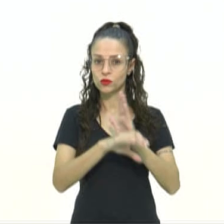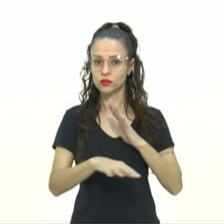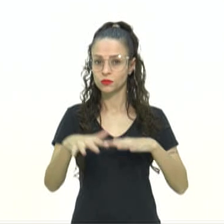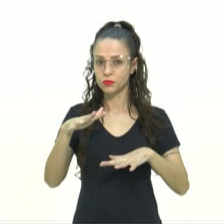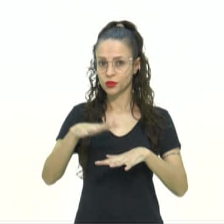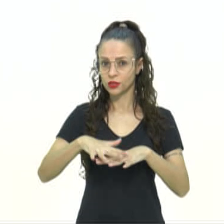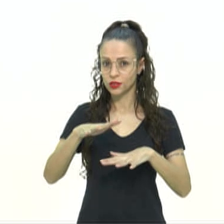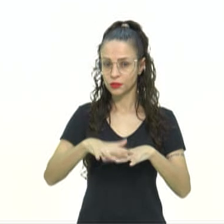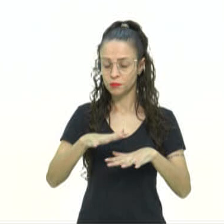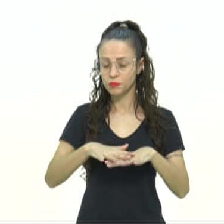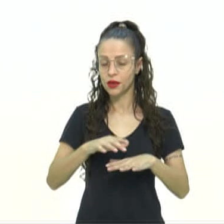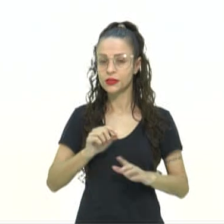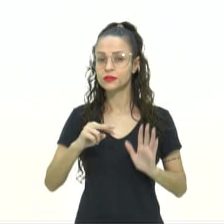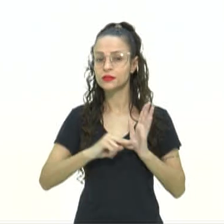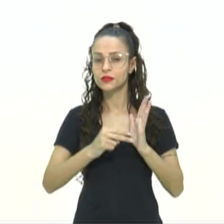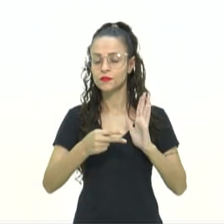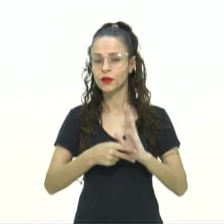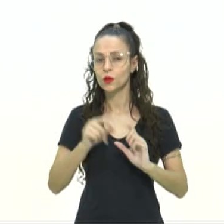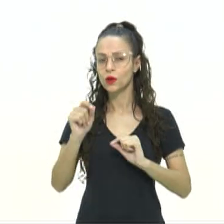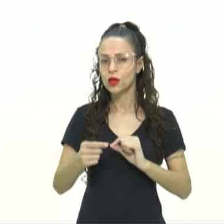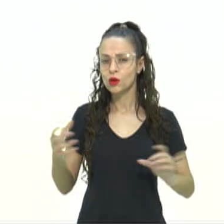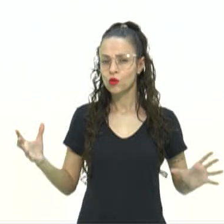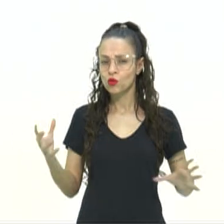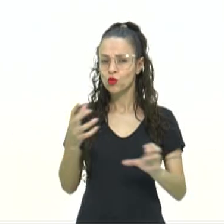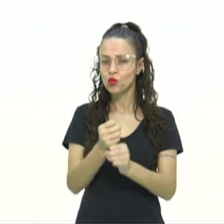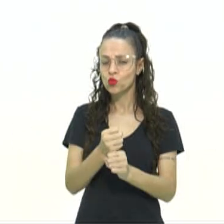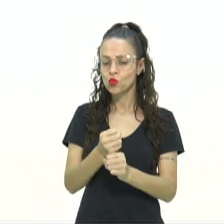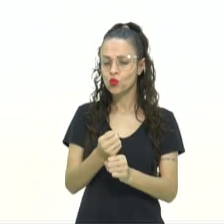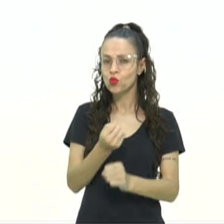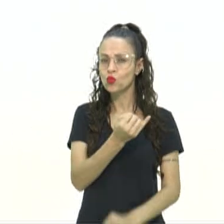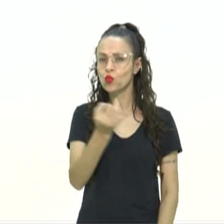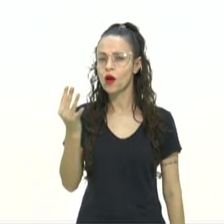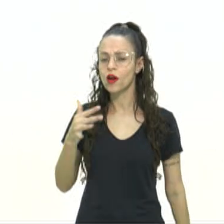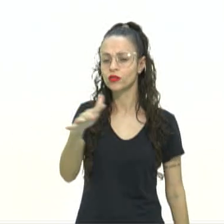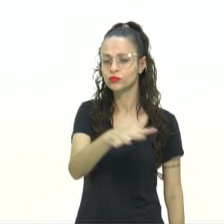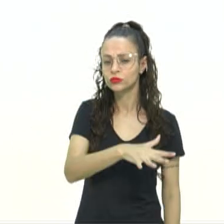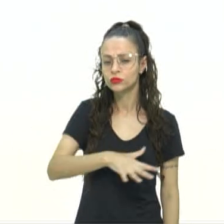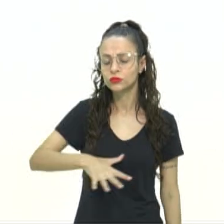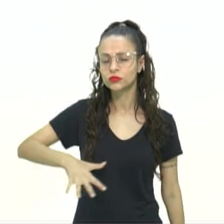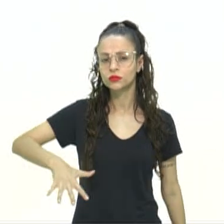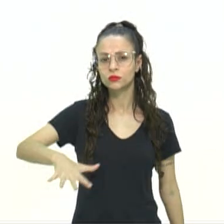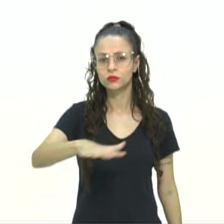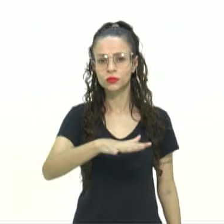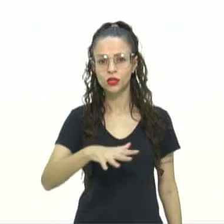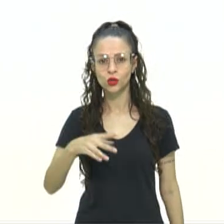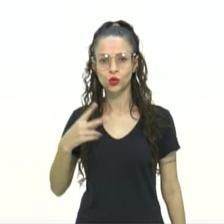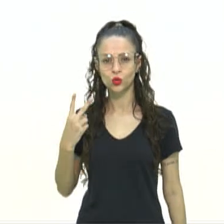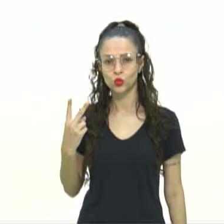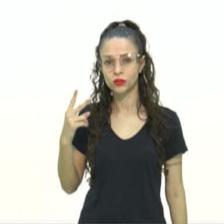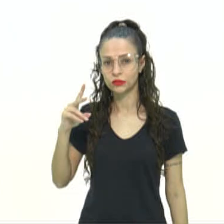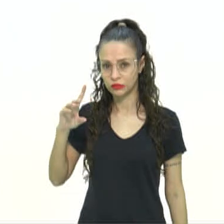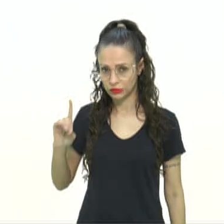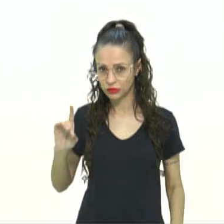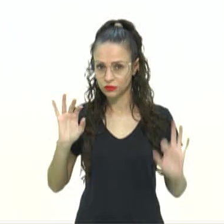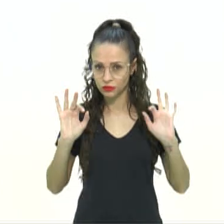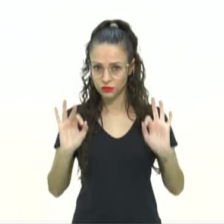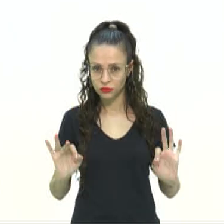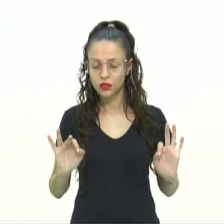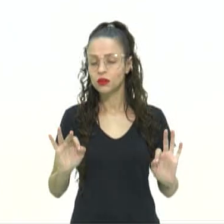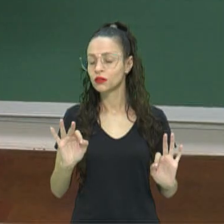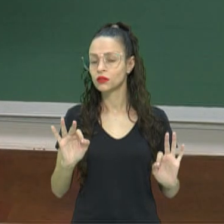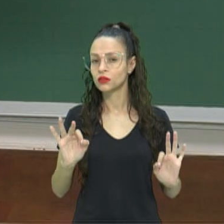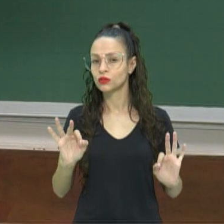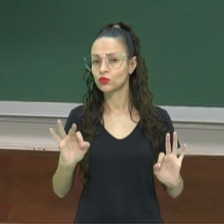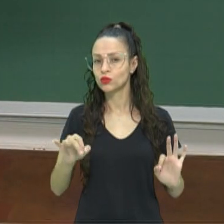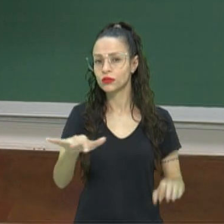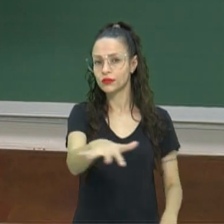como quantidade de espaço bidimensional. Então, são duas dimensões, ok? É como se